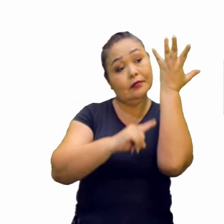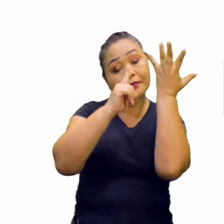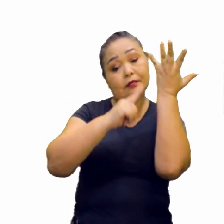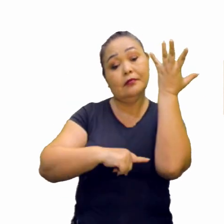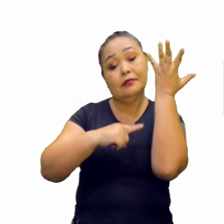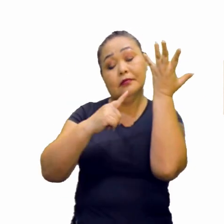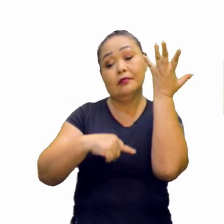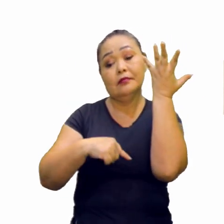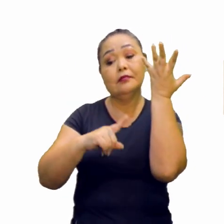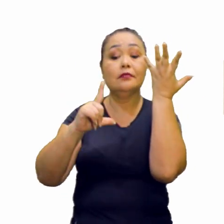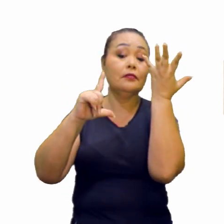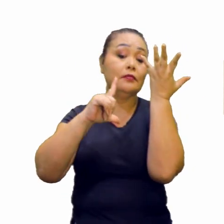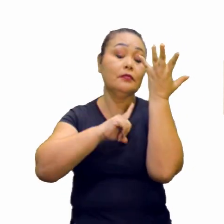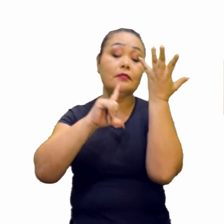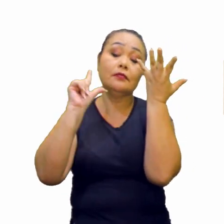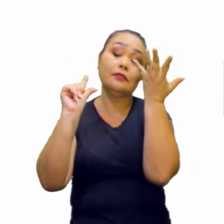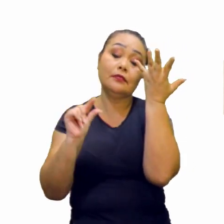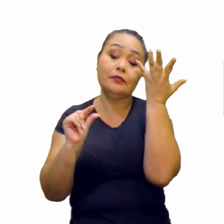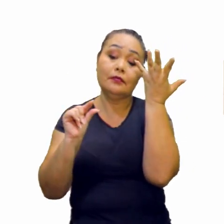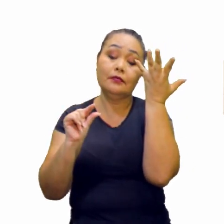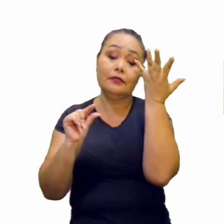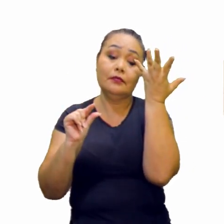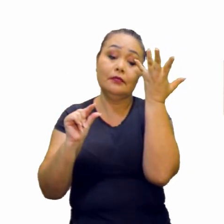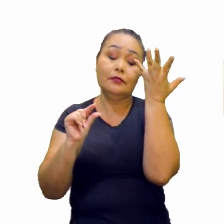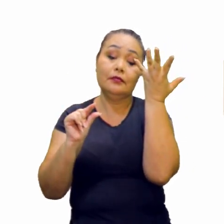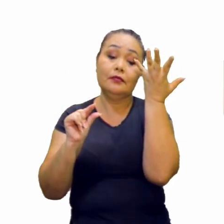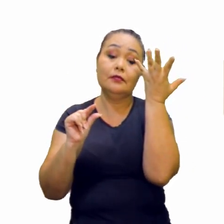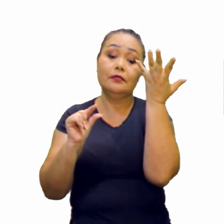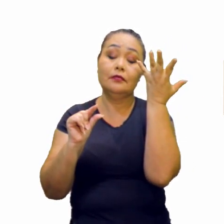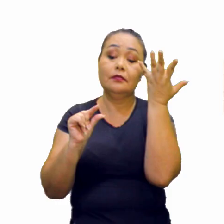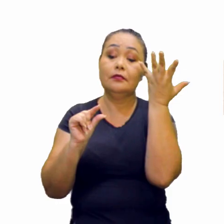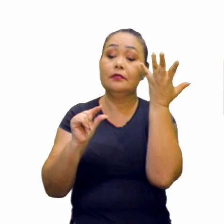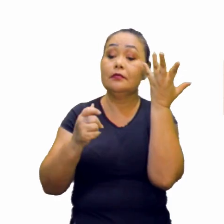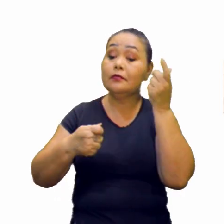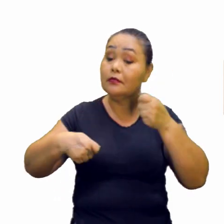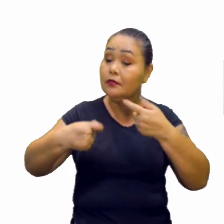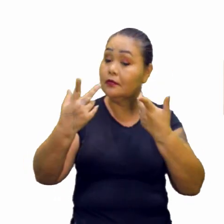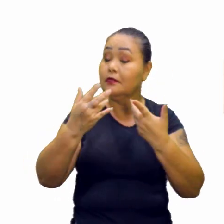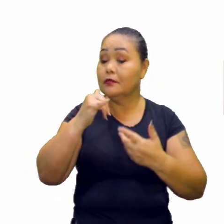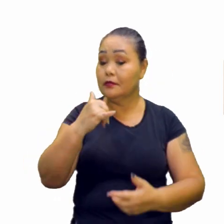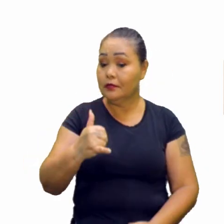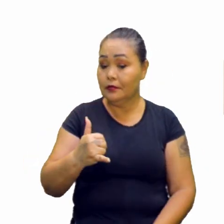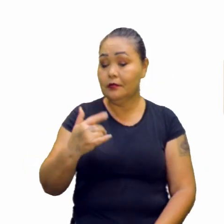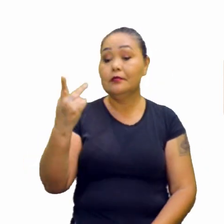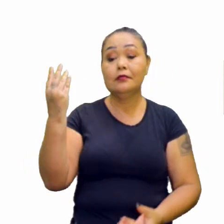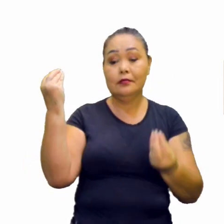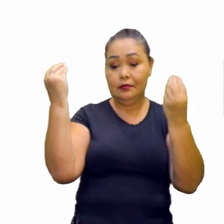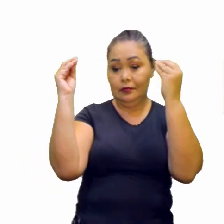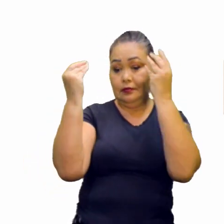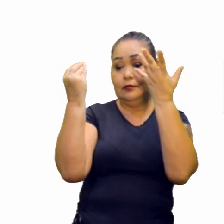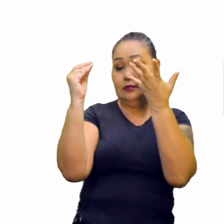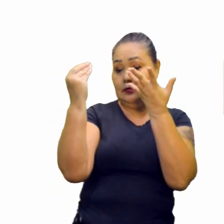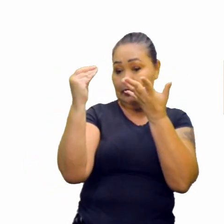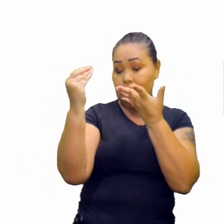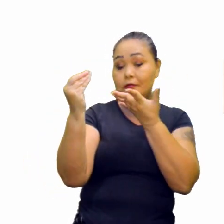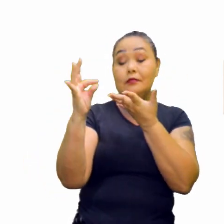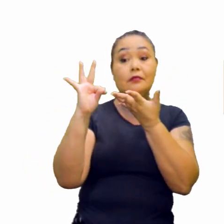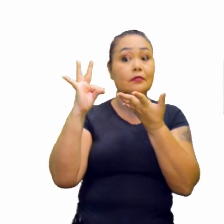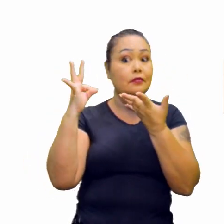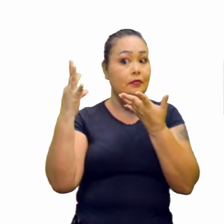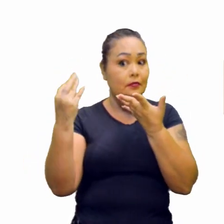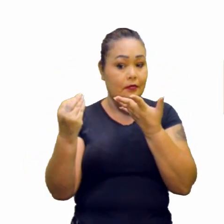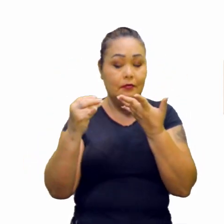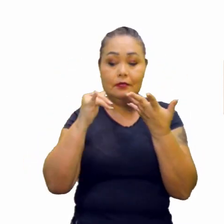vai ter menos, né, gasto de energia para a sua formação. Então, toda a energia que essa